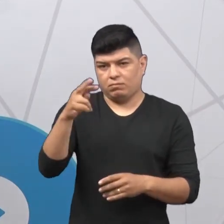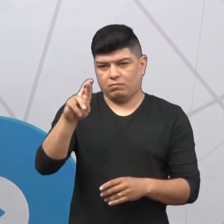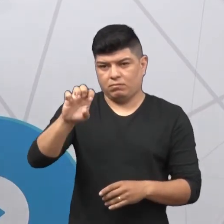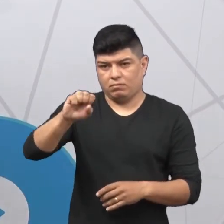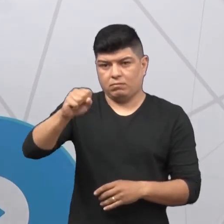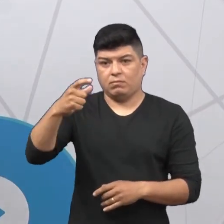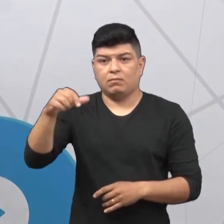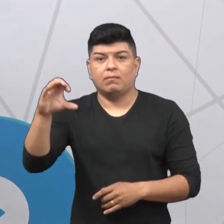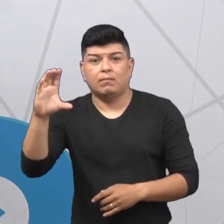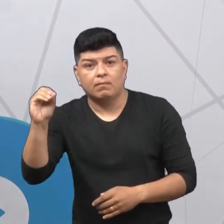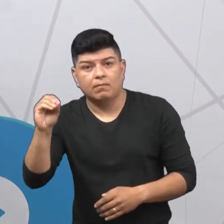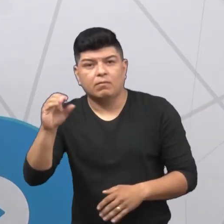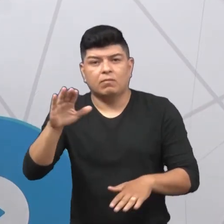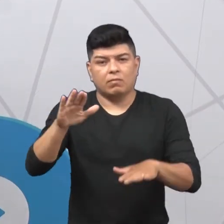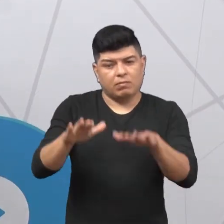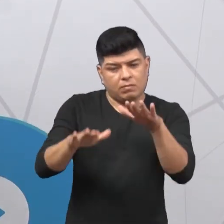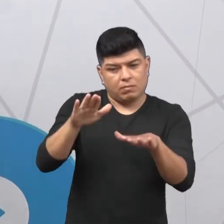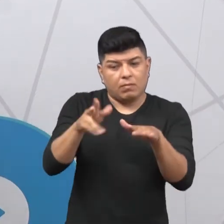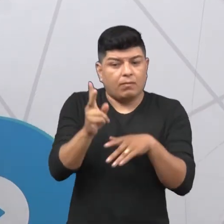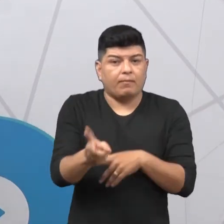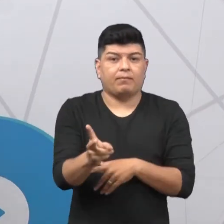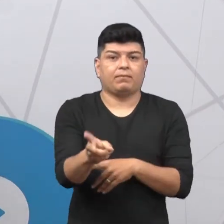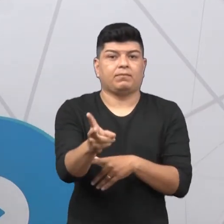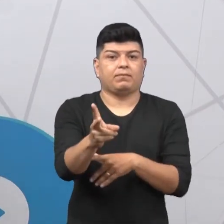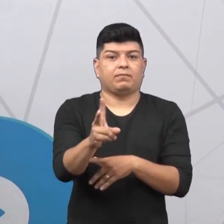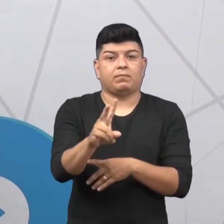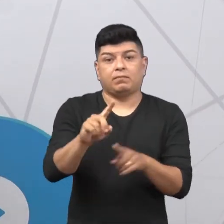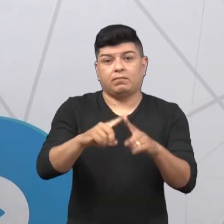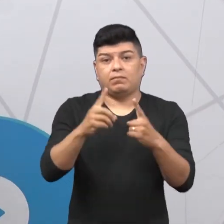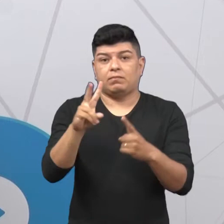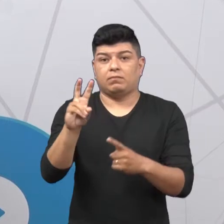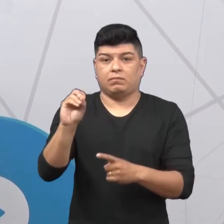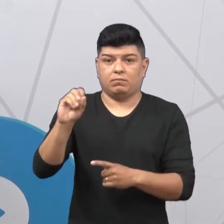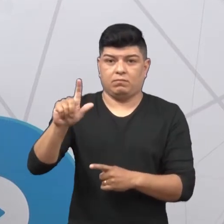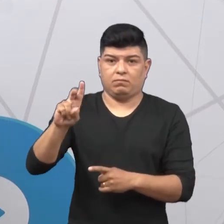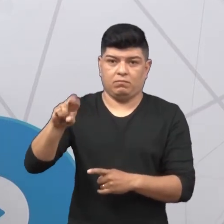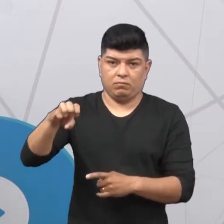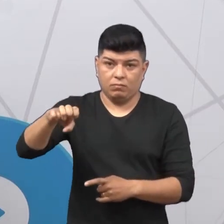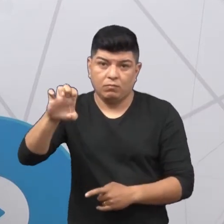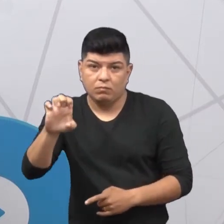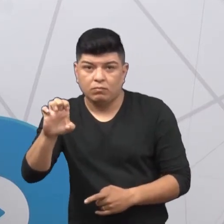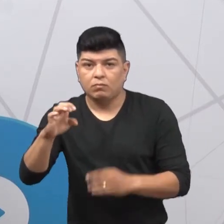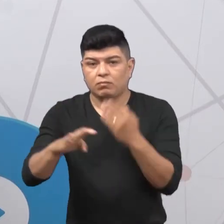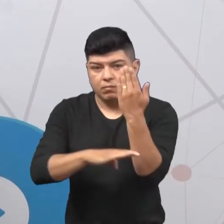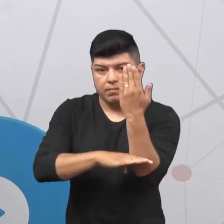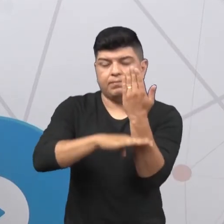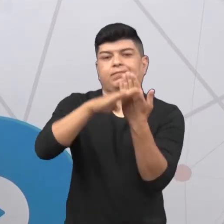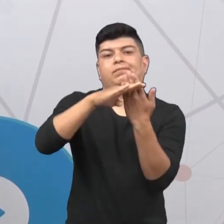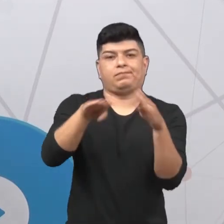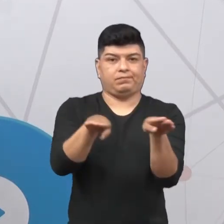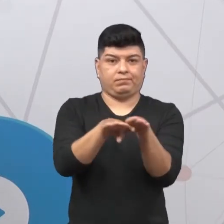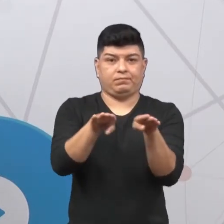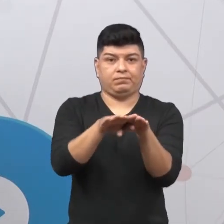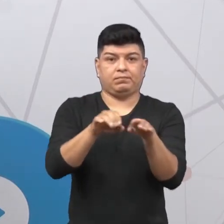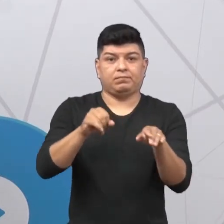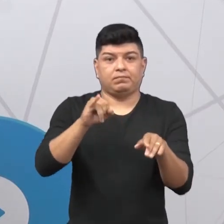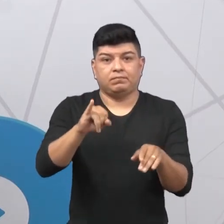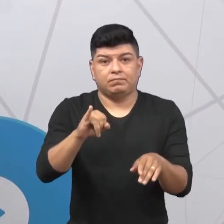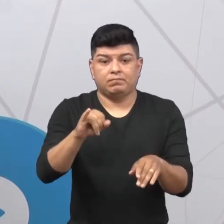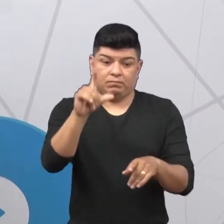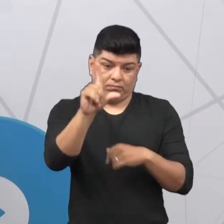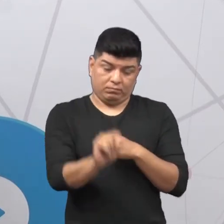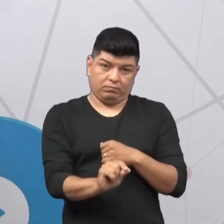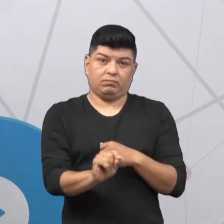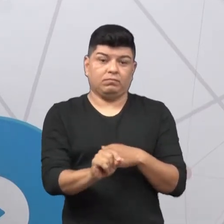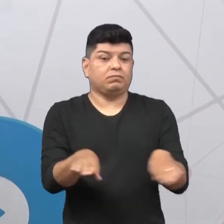minha temperatura aumentar, o meu volume também vai aumentar. Se a temperatura diminuir, o meu volume também vai